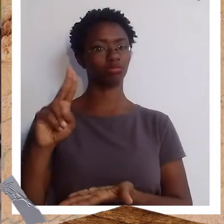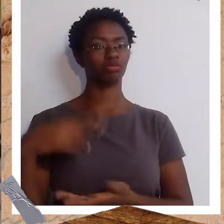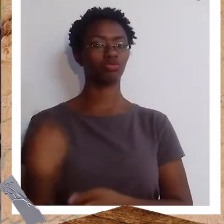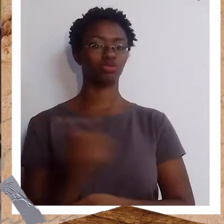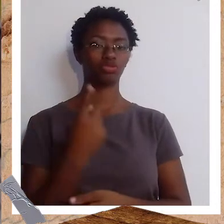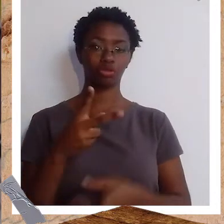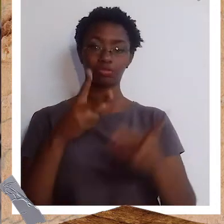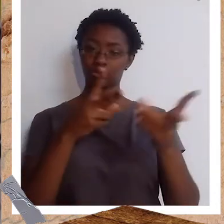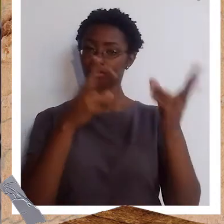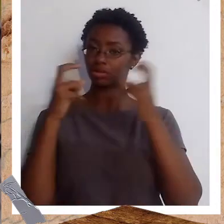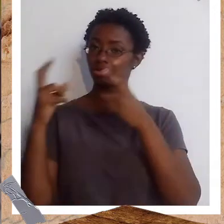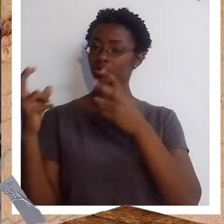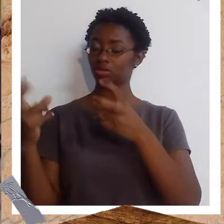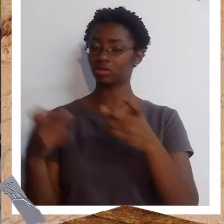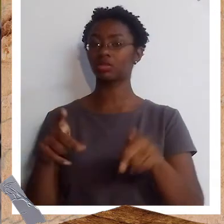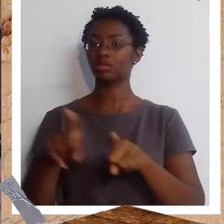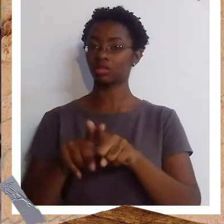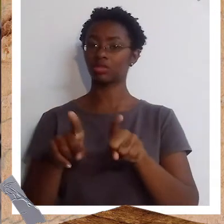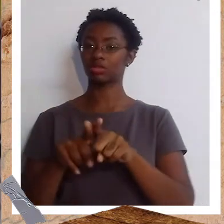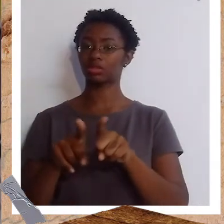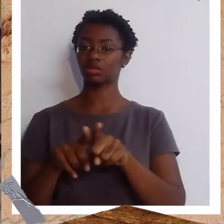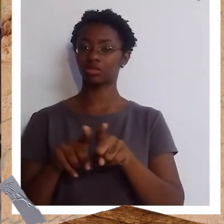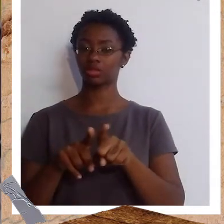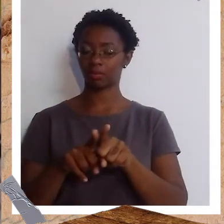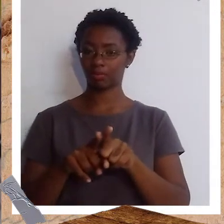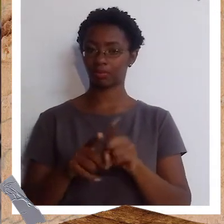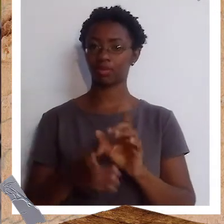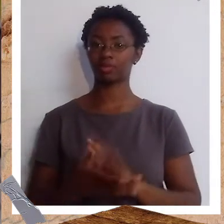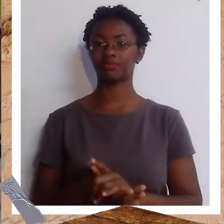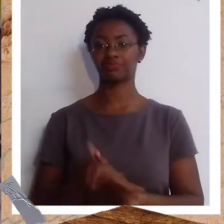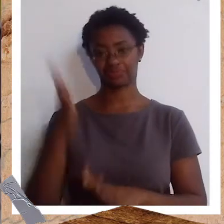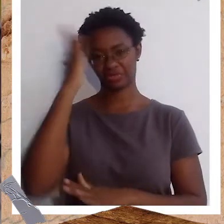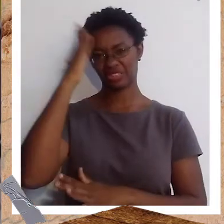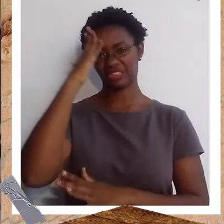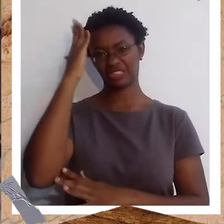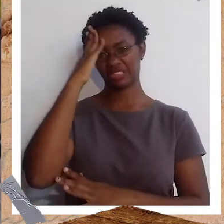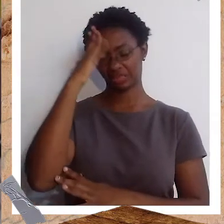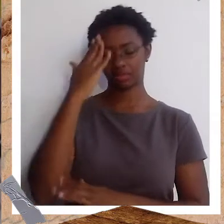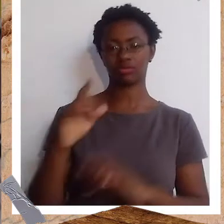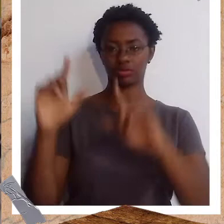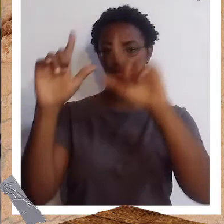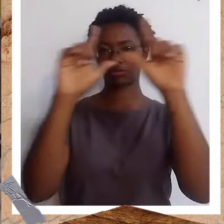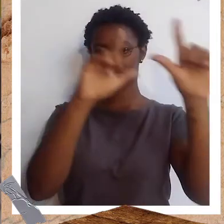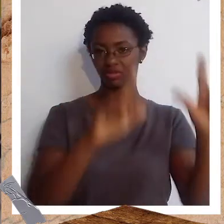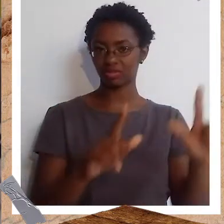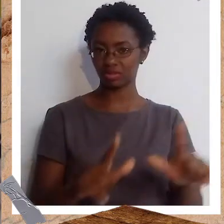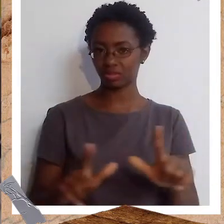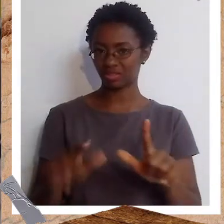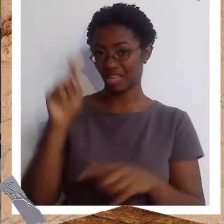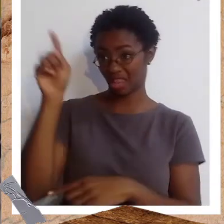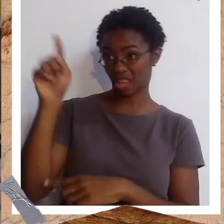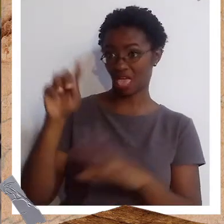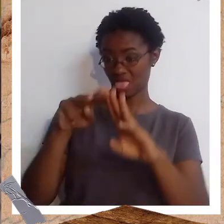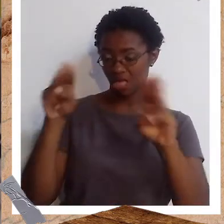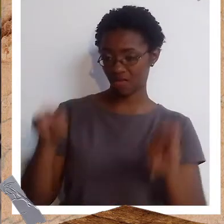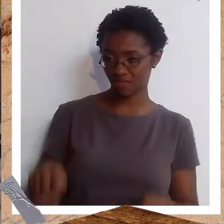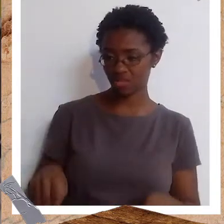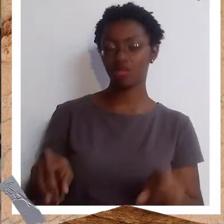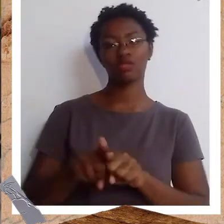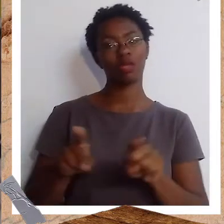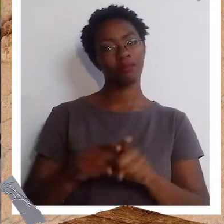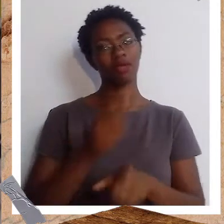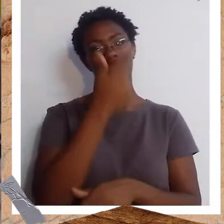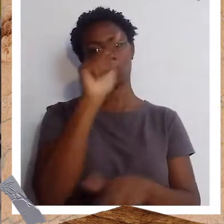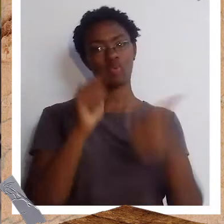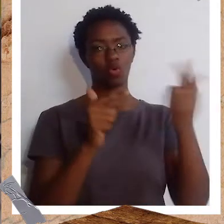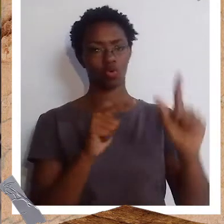estamos vendo, e provavelmente parte disso estará nessa exposição do Moreira Salles, como também nas exposições que o